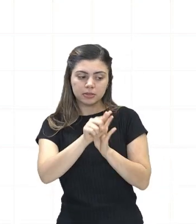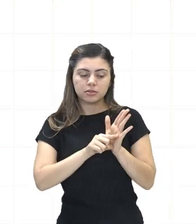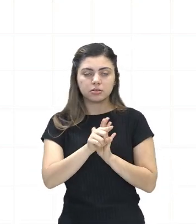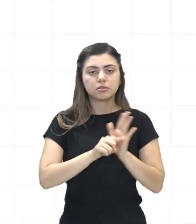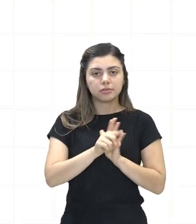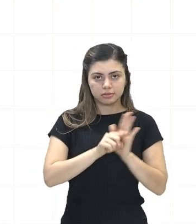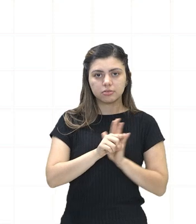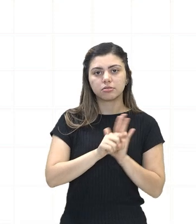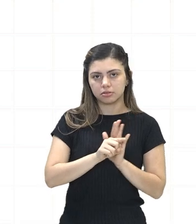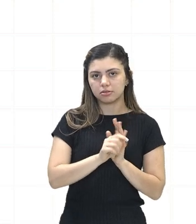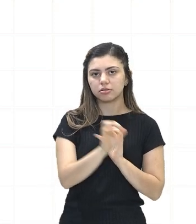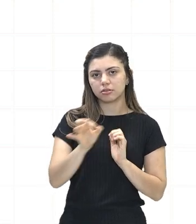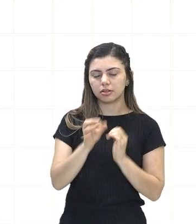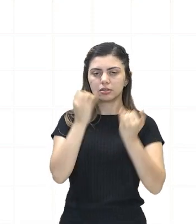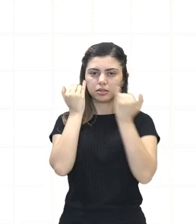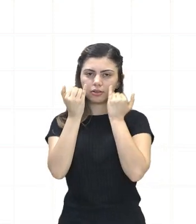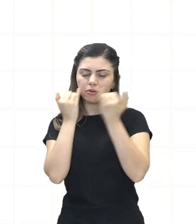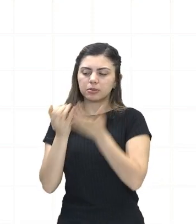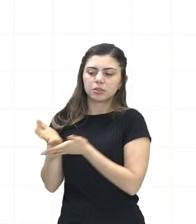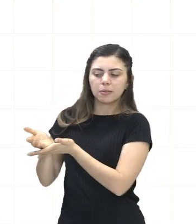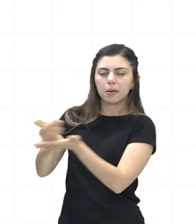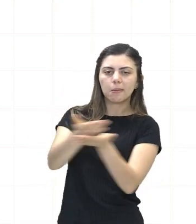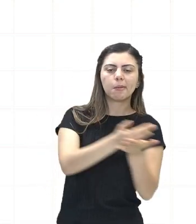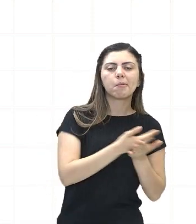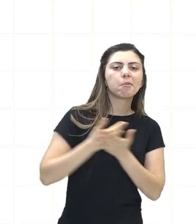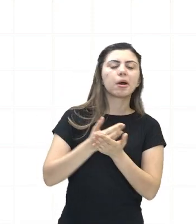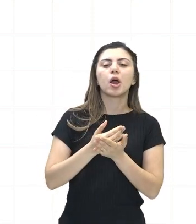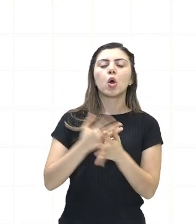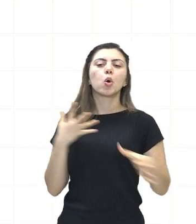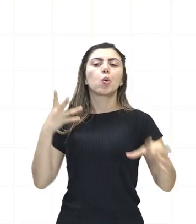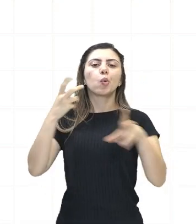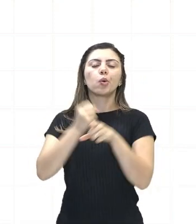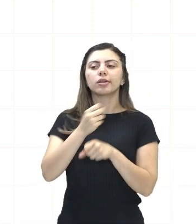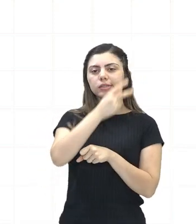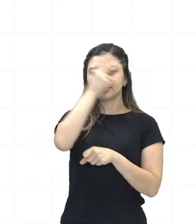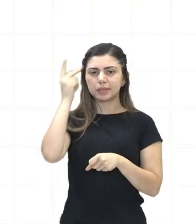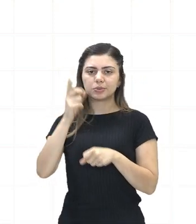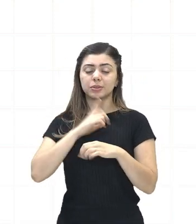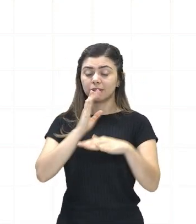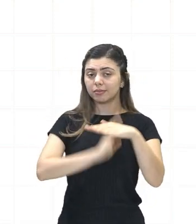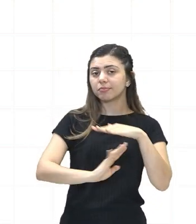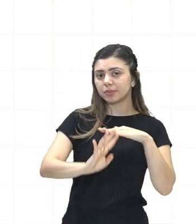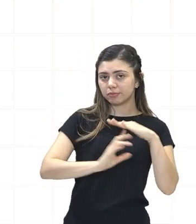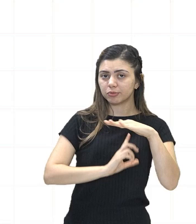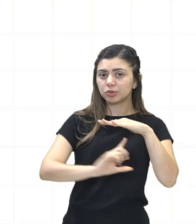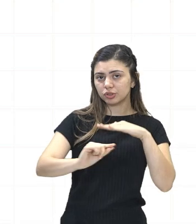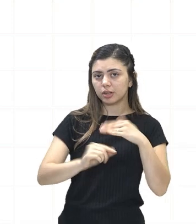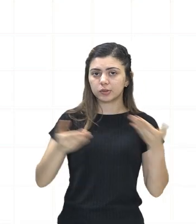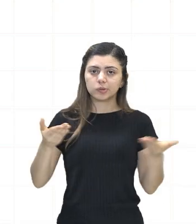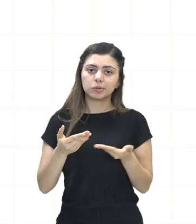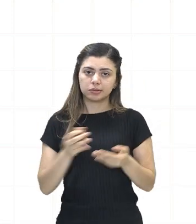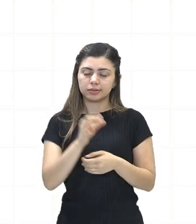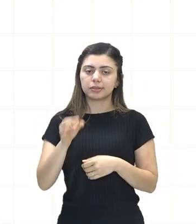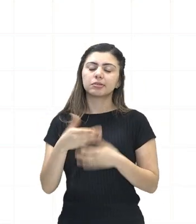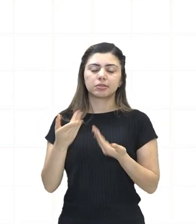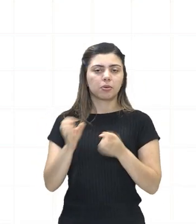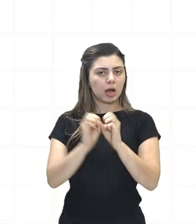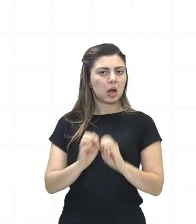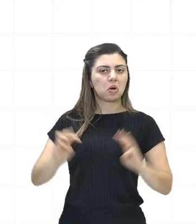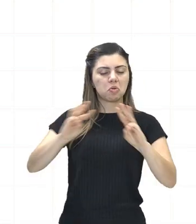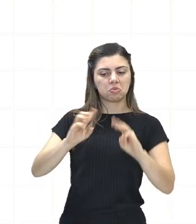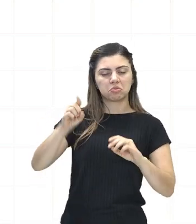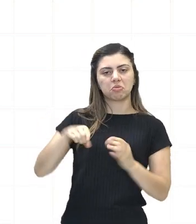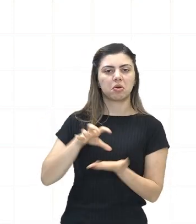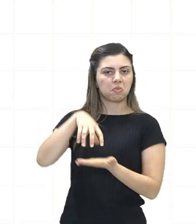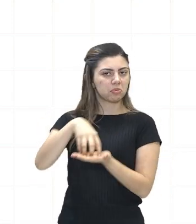fazem levantamentos sobre a quantidade de pessoas que estão nessa situação hoje em dia, né? A ONU é um órgão muito importante